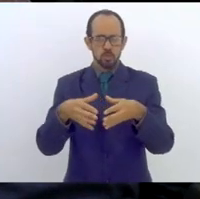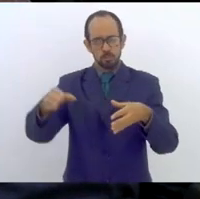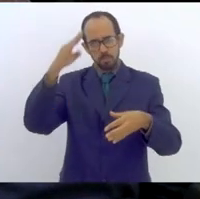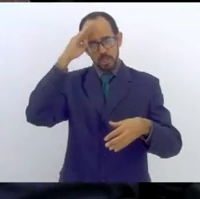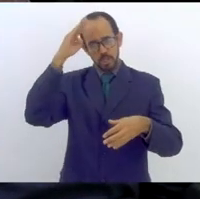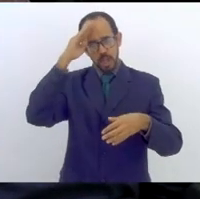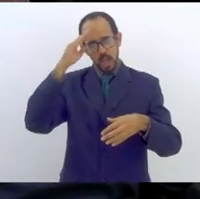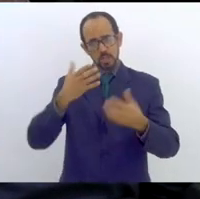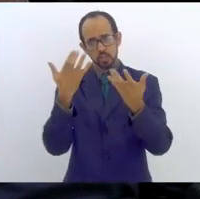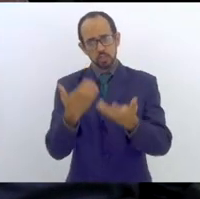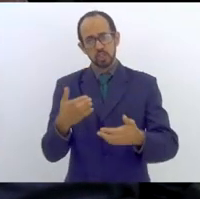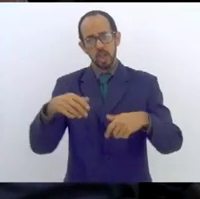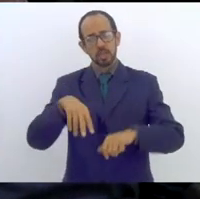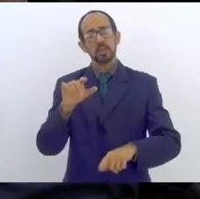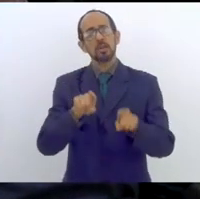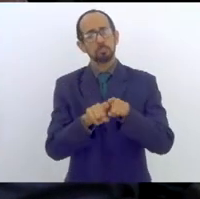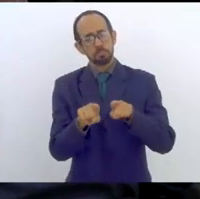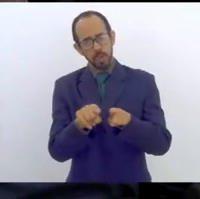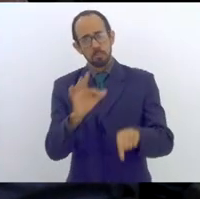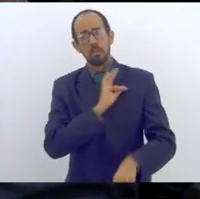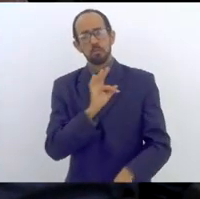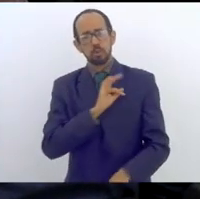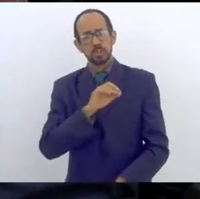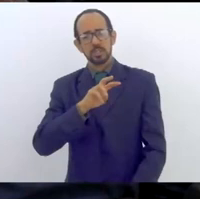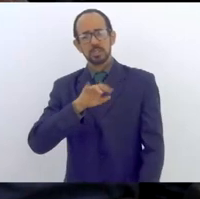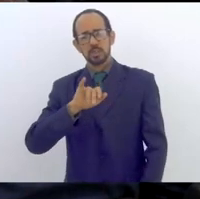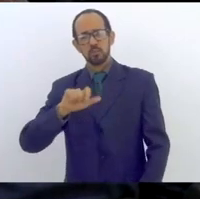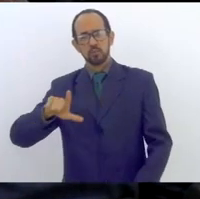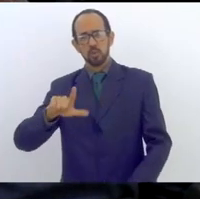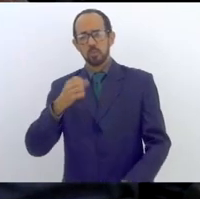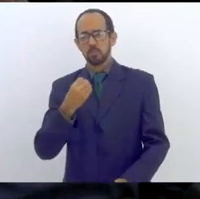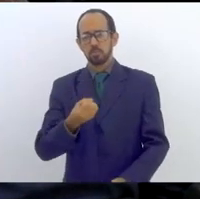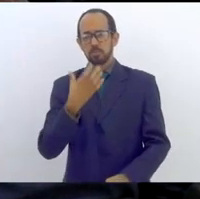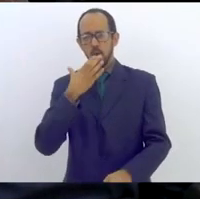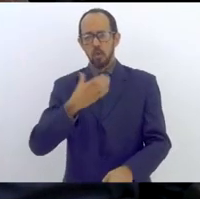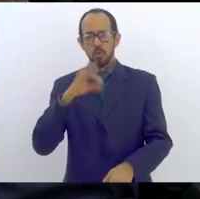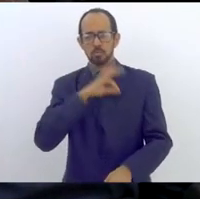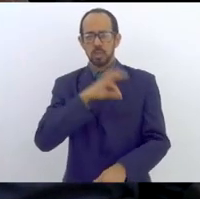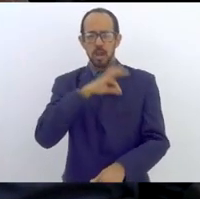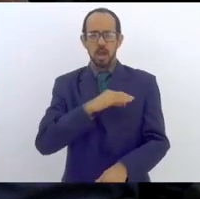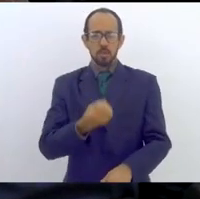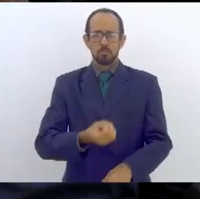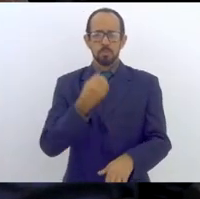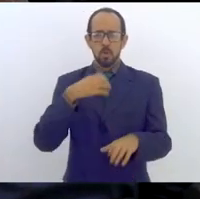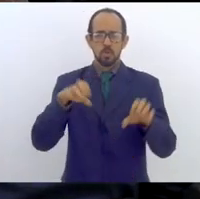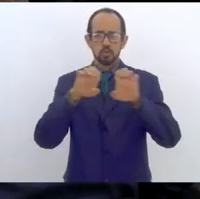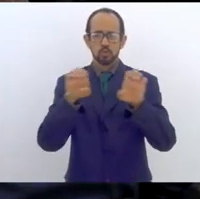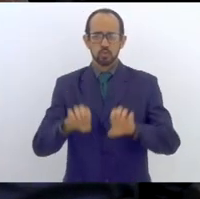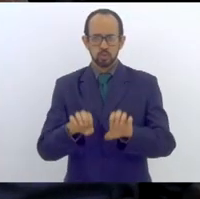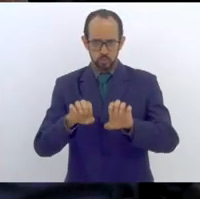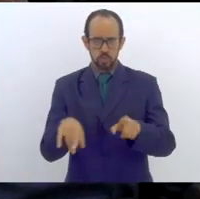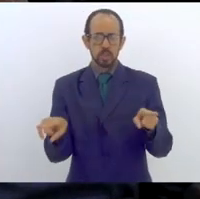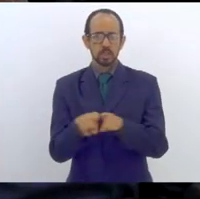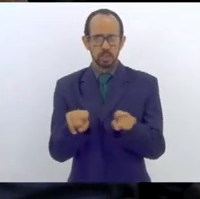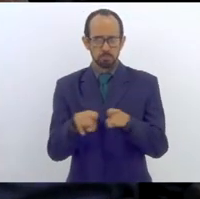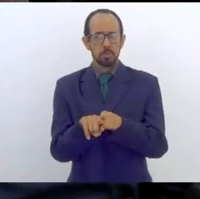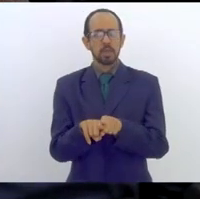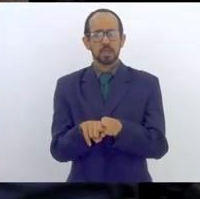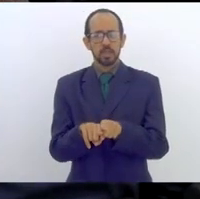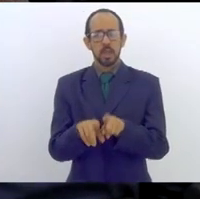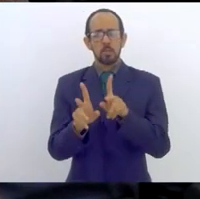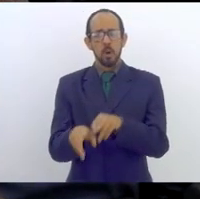Civil rigorosa pujante com bons salários com bom ferramental com estrutura é exemplo do que aconteceu